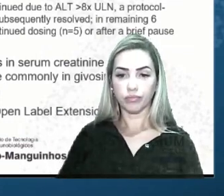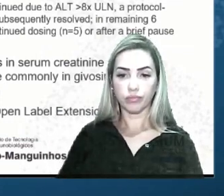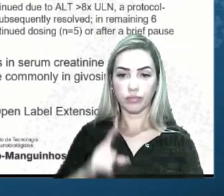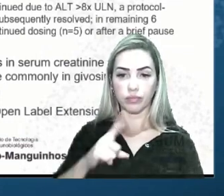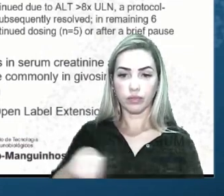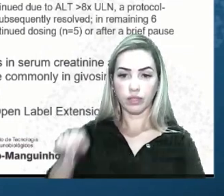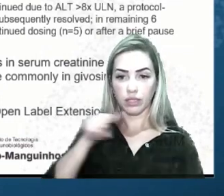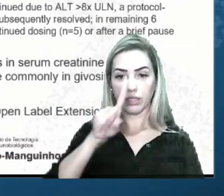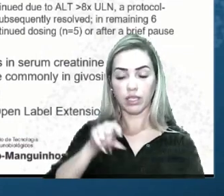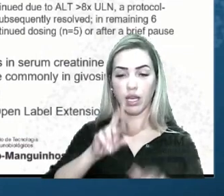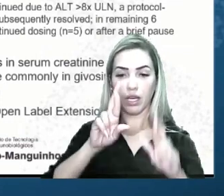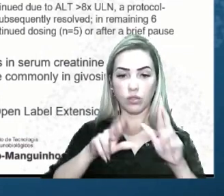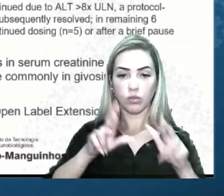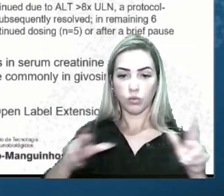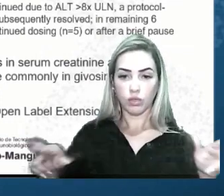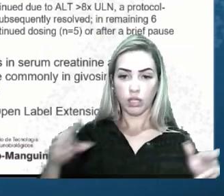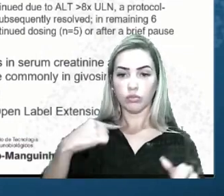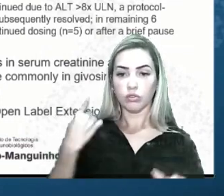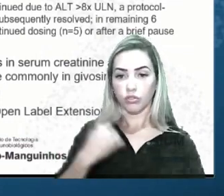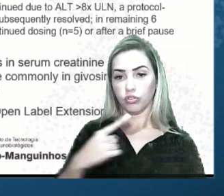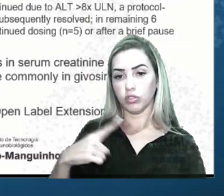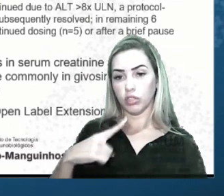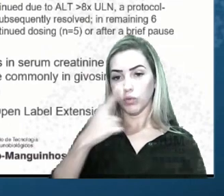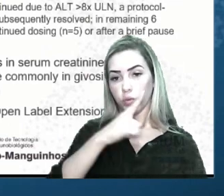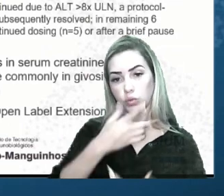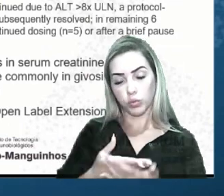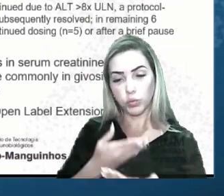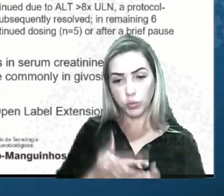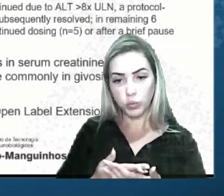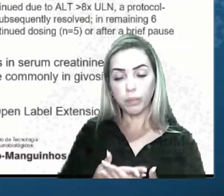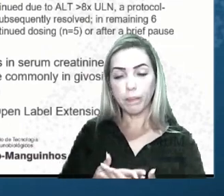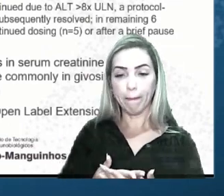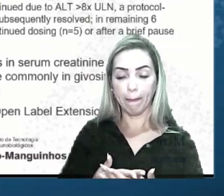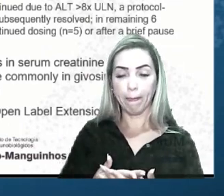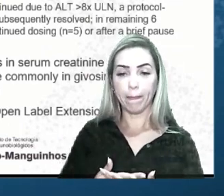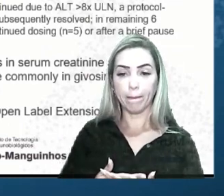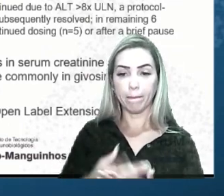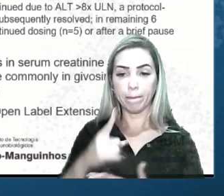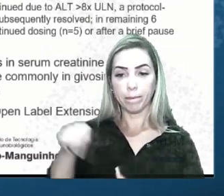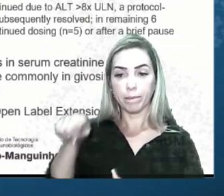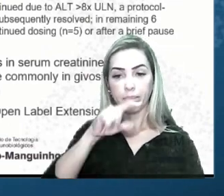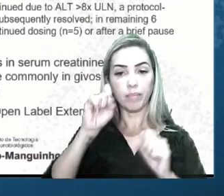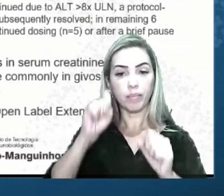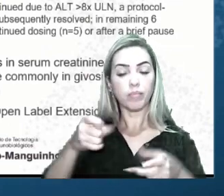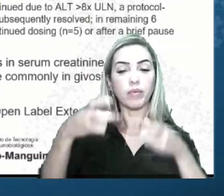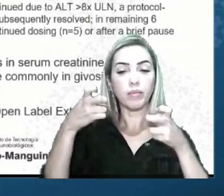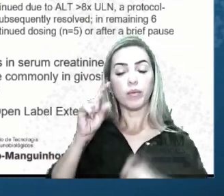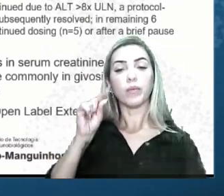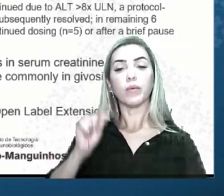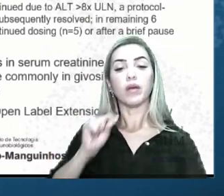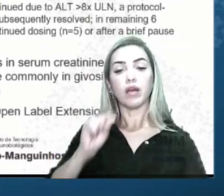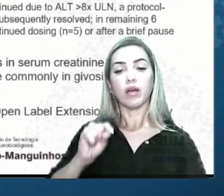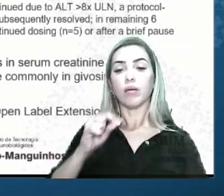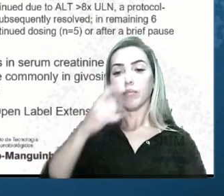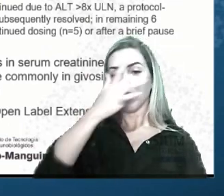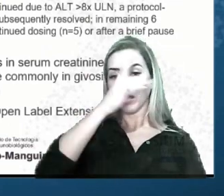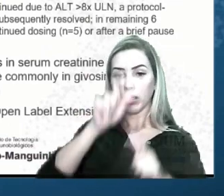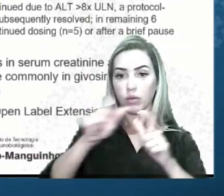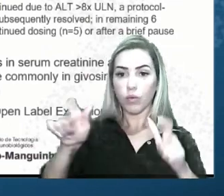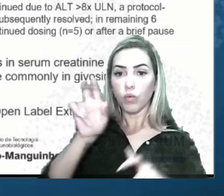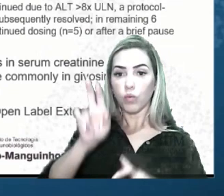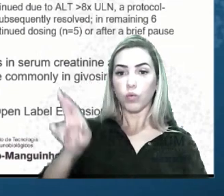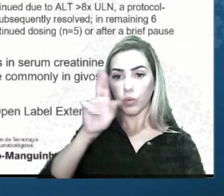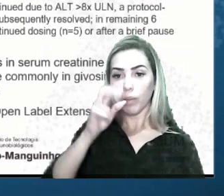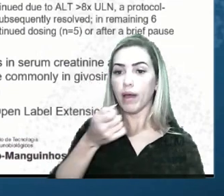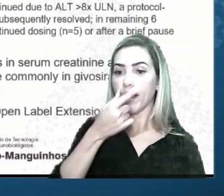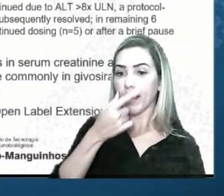são os resultados que a gente teve no estudo, e você pode ver que os pacientes que usaram esse